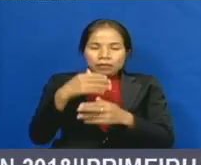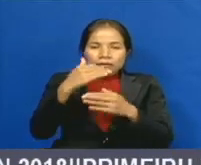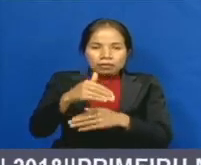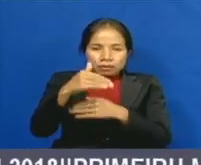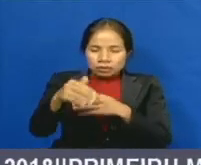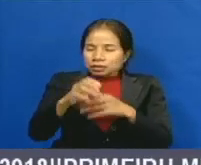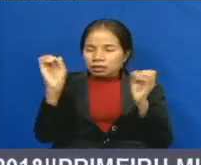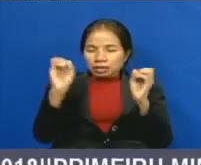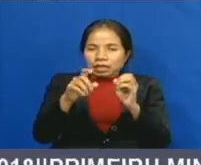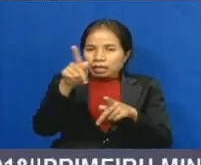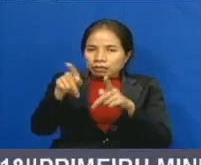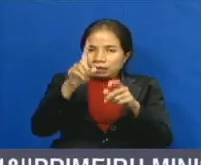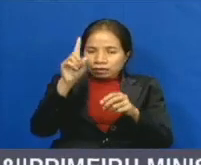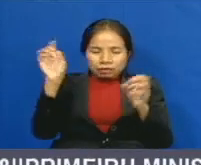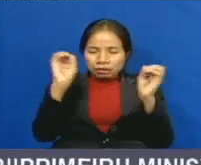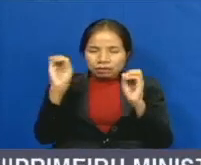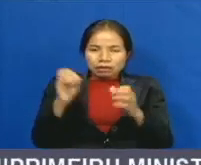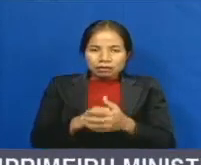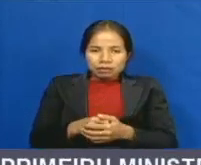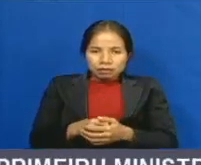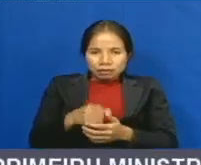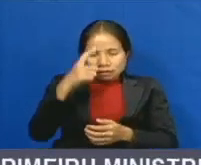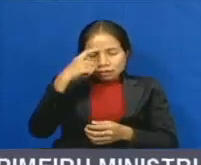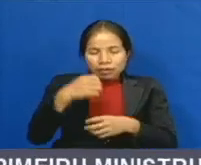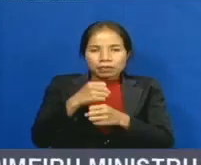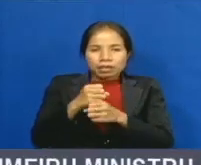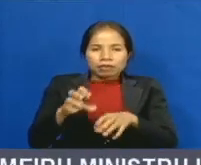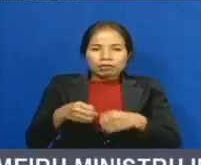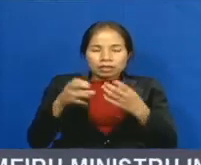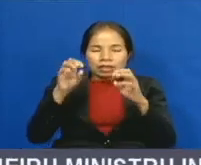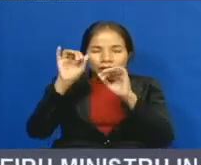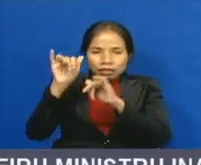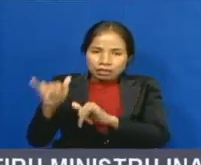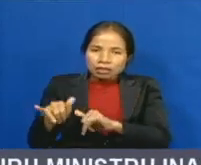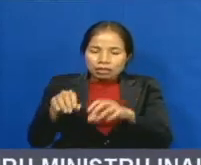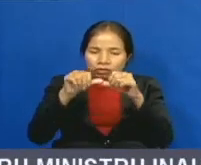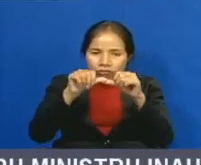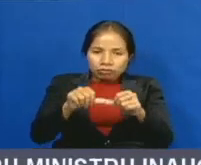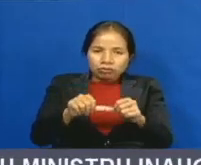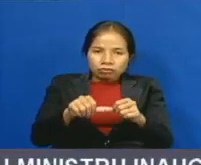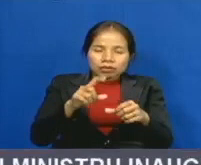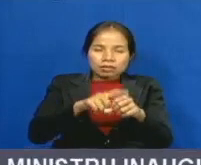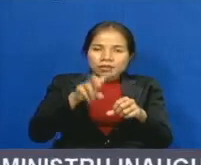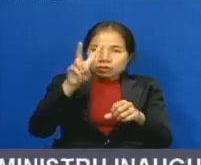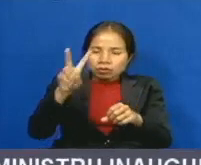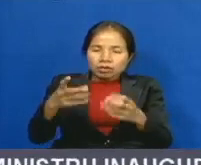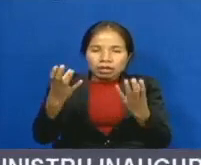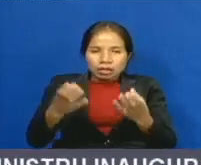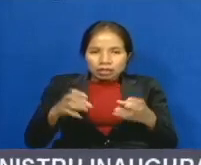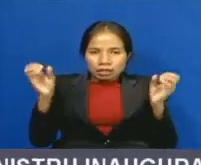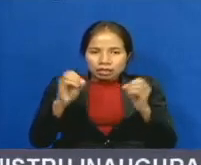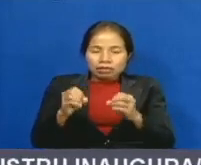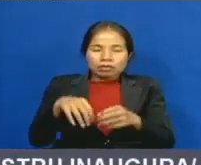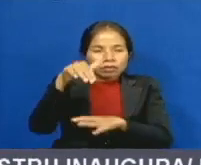maída. Também a minha atual não está. A mim tem que rosto que ela tem para a tubele continua a falar 2:00. A cara que ela corre a